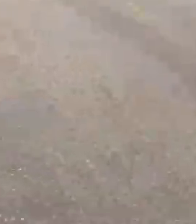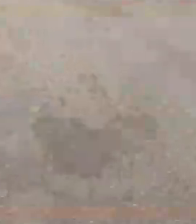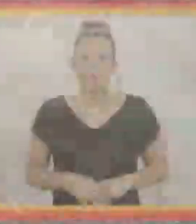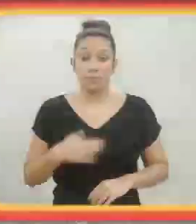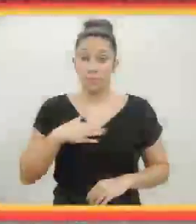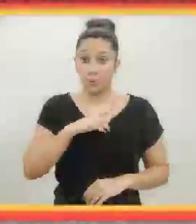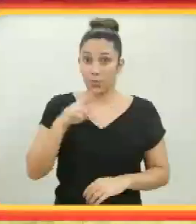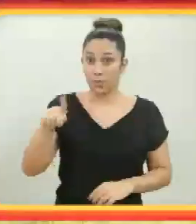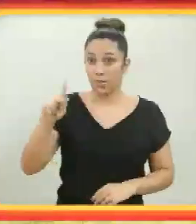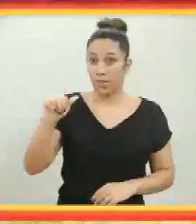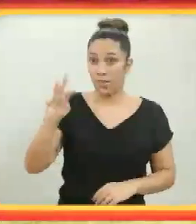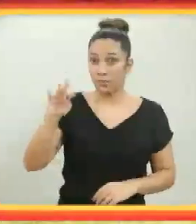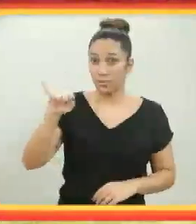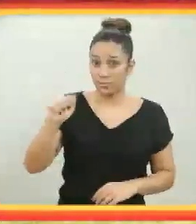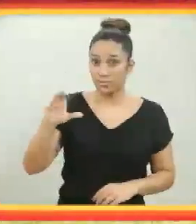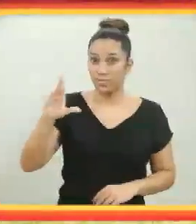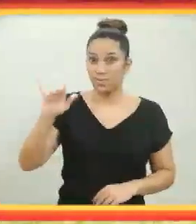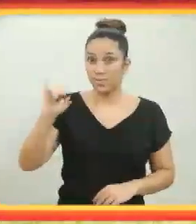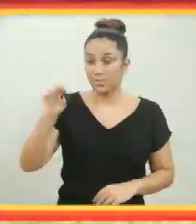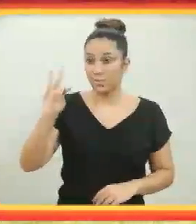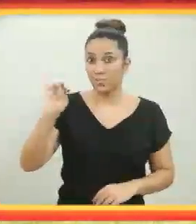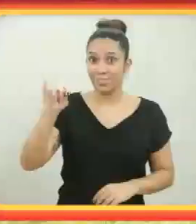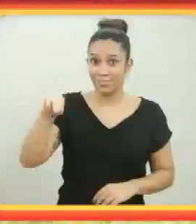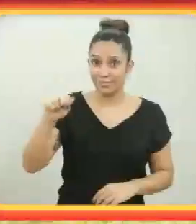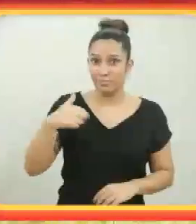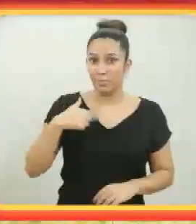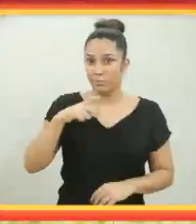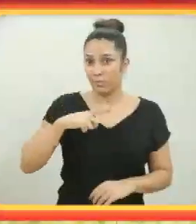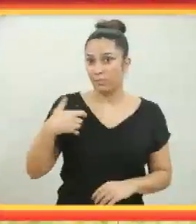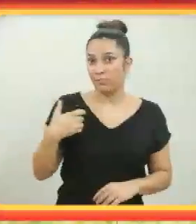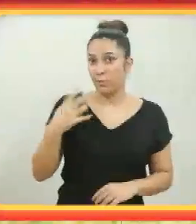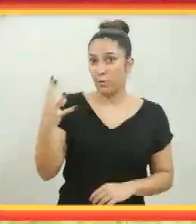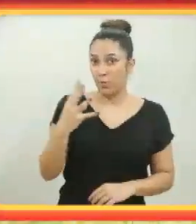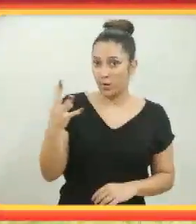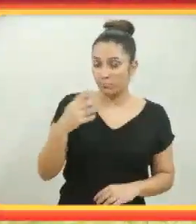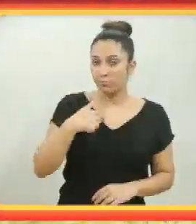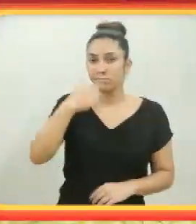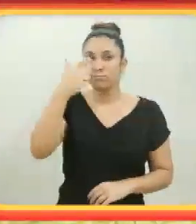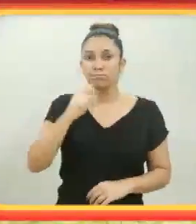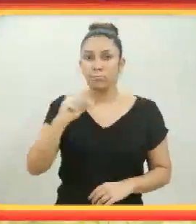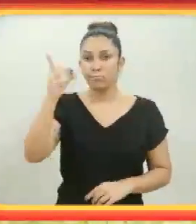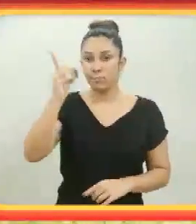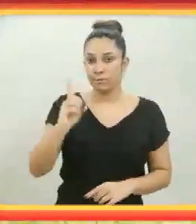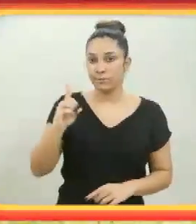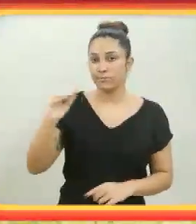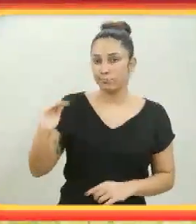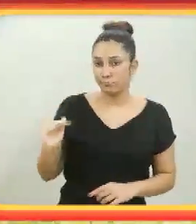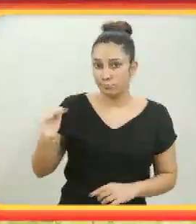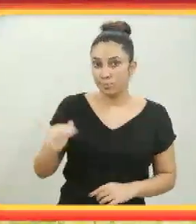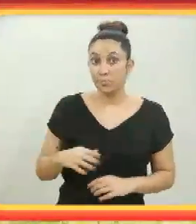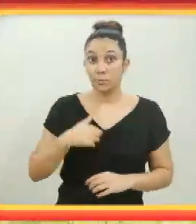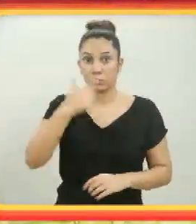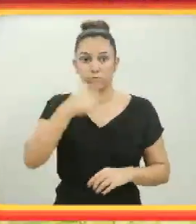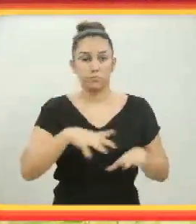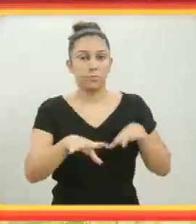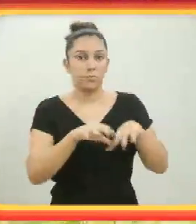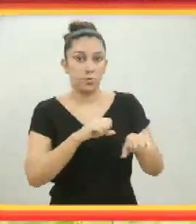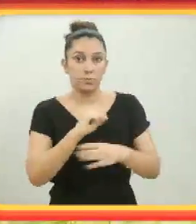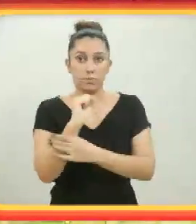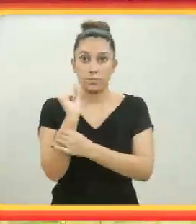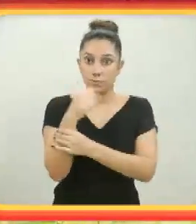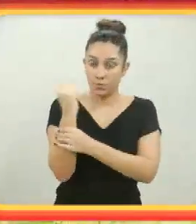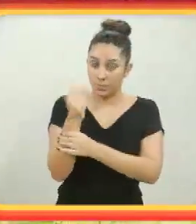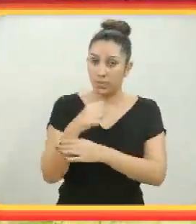edificações. Meu nome é Kátia Cristina, eu tenho 44 anos, possuo